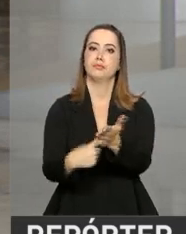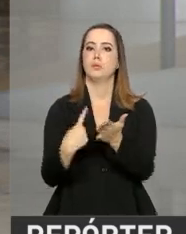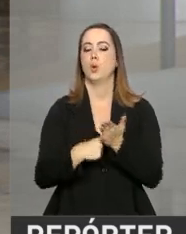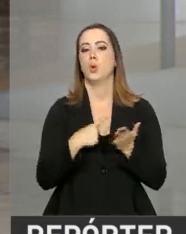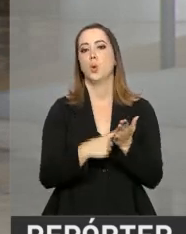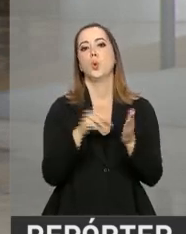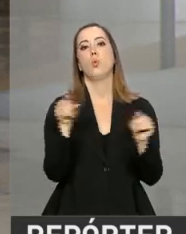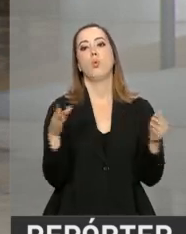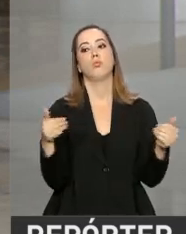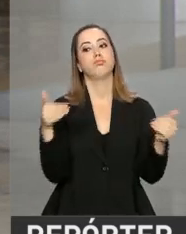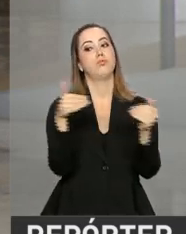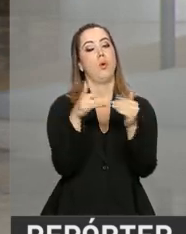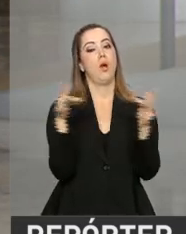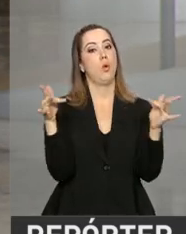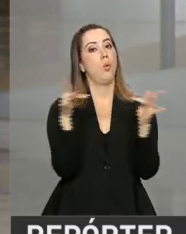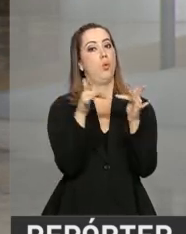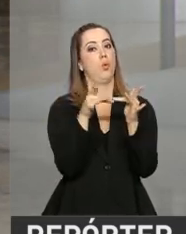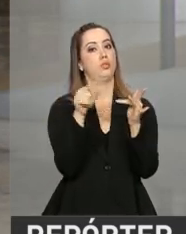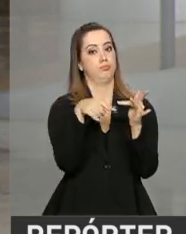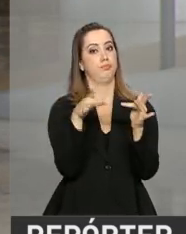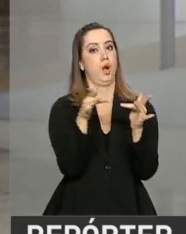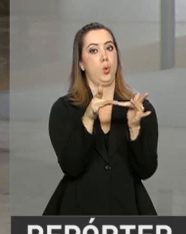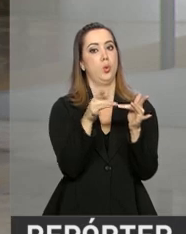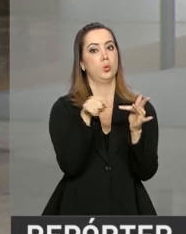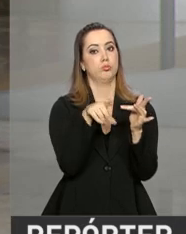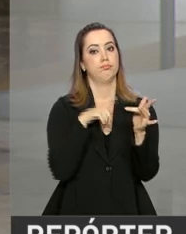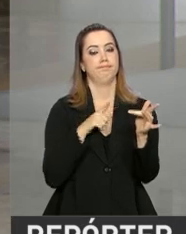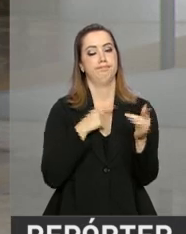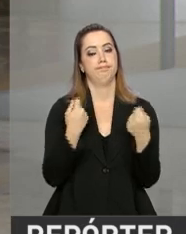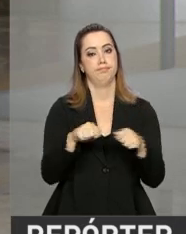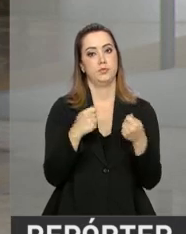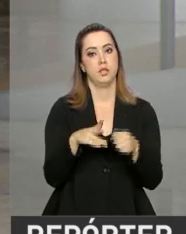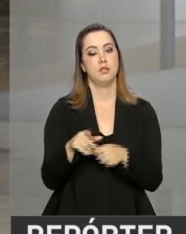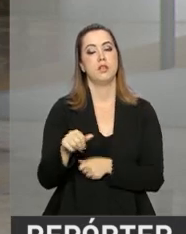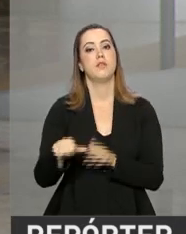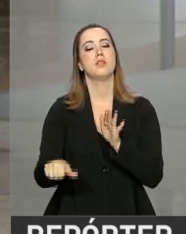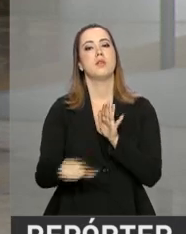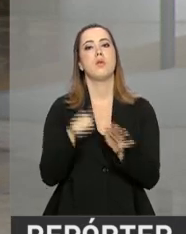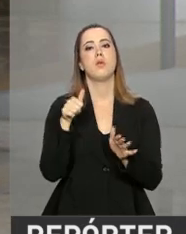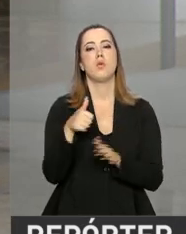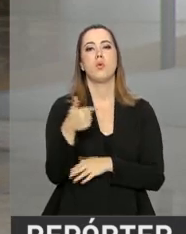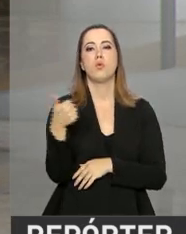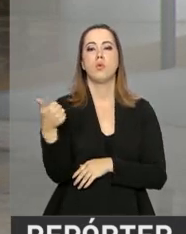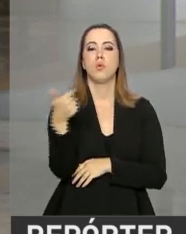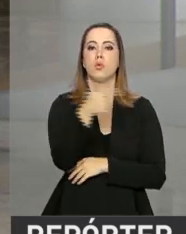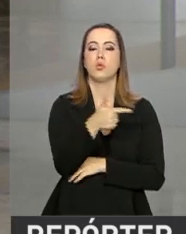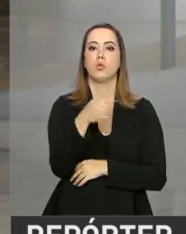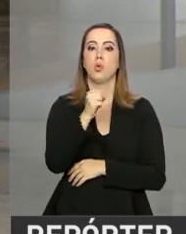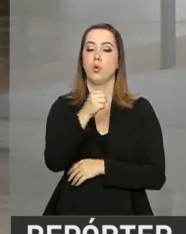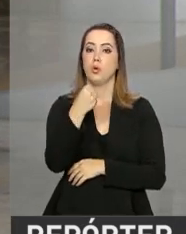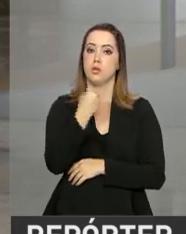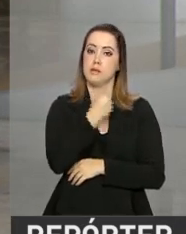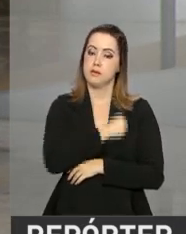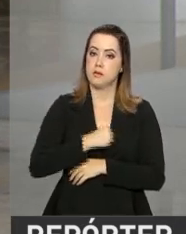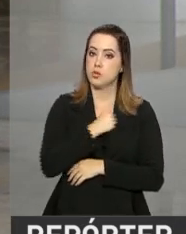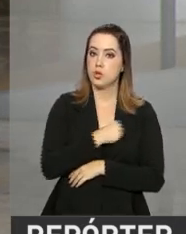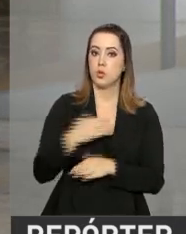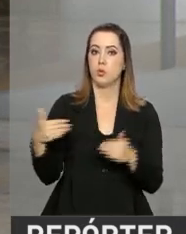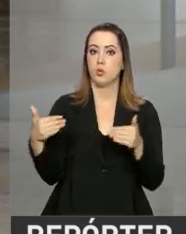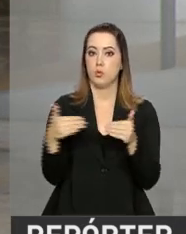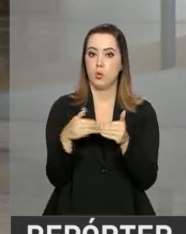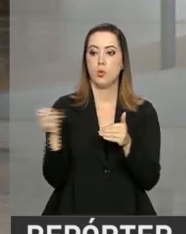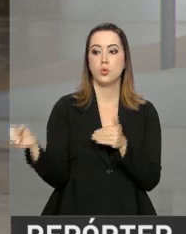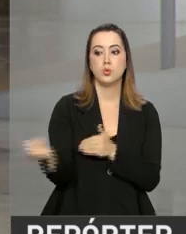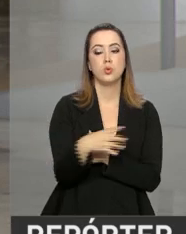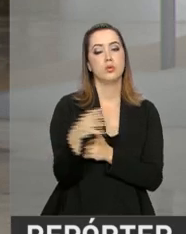protocolo de adesão ao bloco. A Venezuela teria até 12 de agosto, desse ano, para incorporar